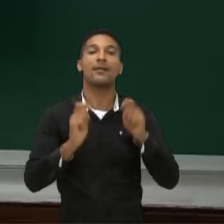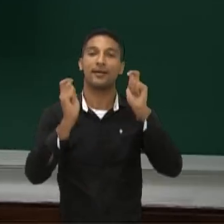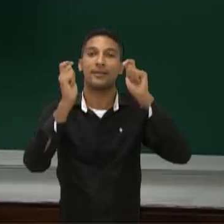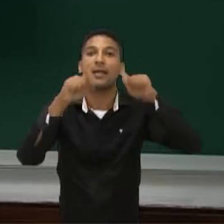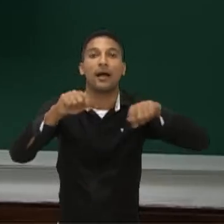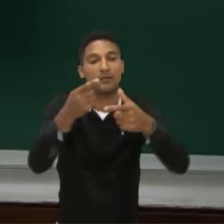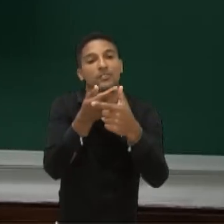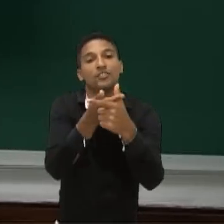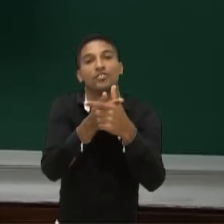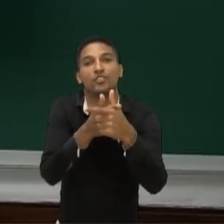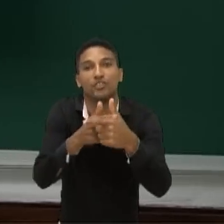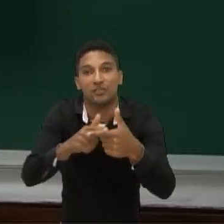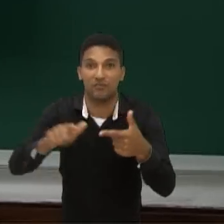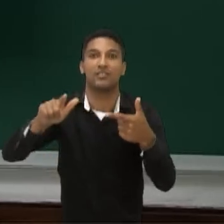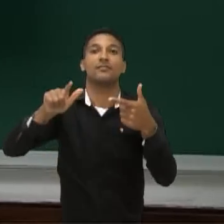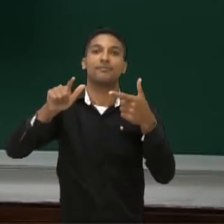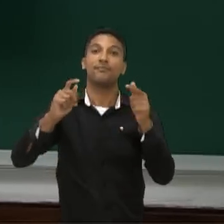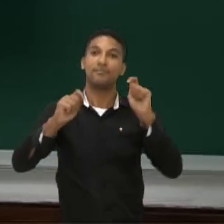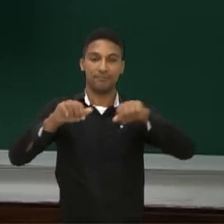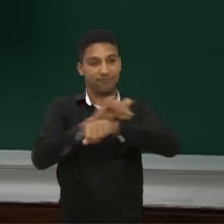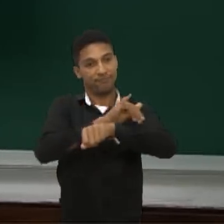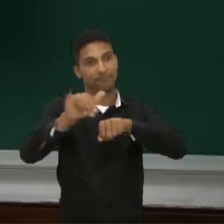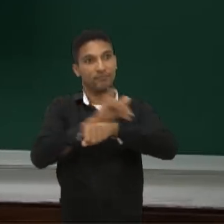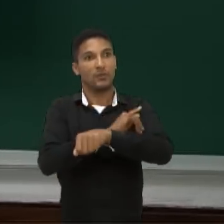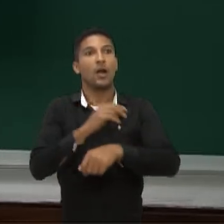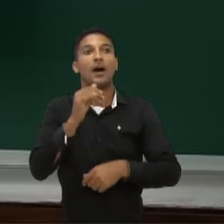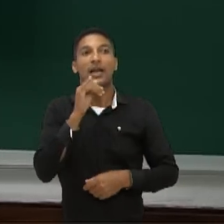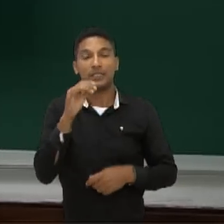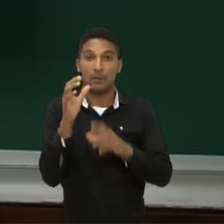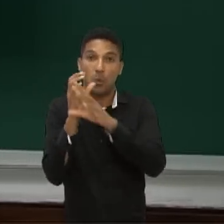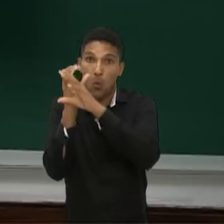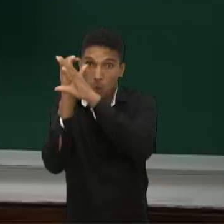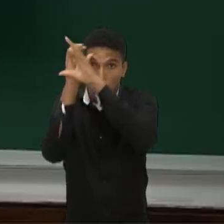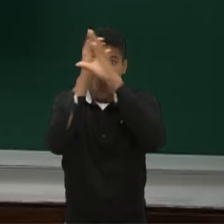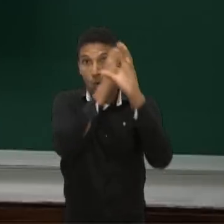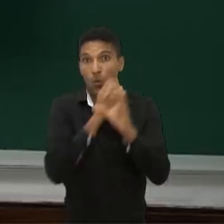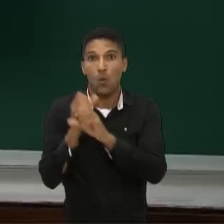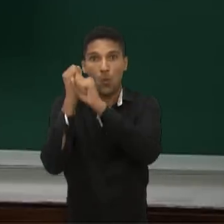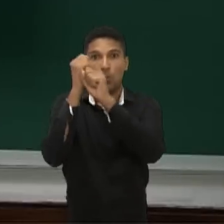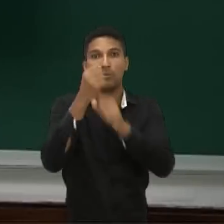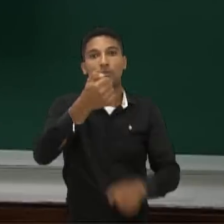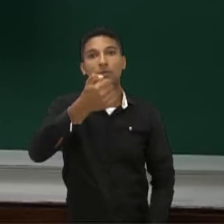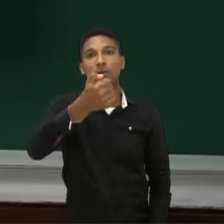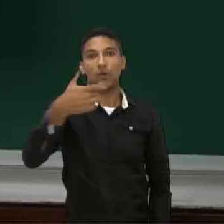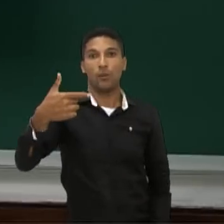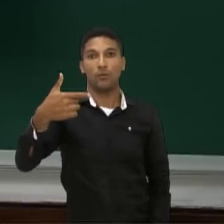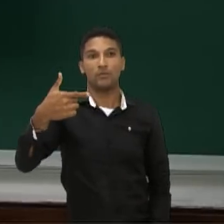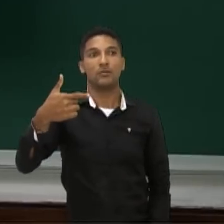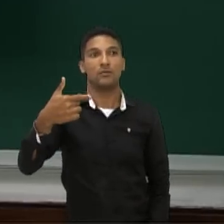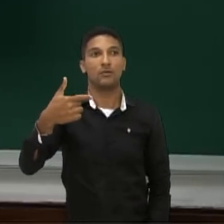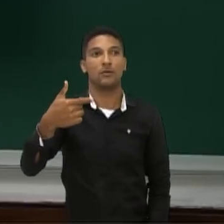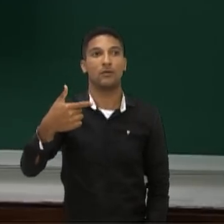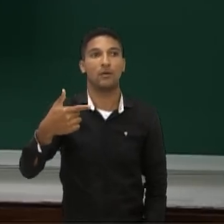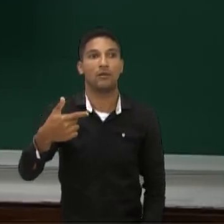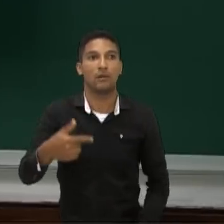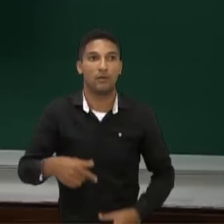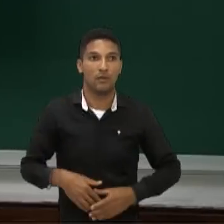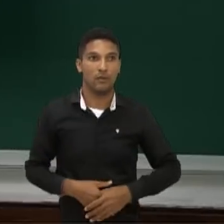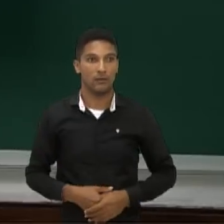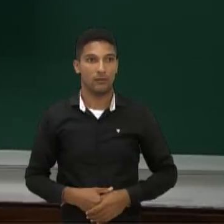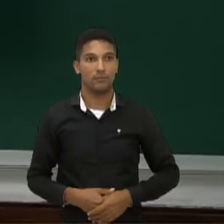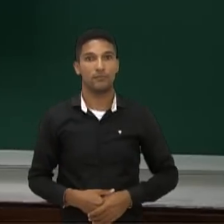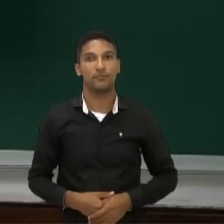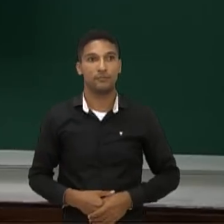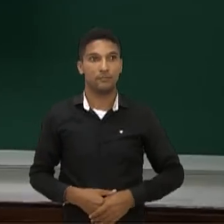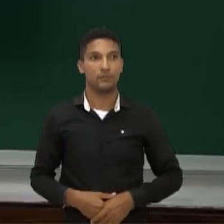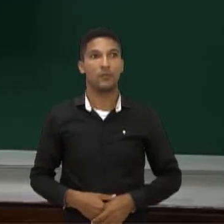o perímetro ele é 12, não é? Então, cada ladinho ali né? Quanto que mede? Eu sei que o perímetro é 12, eu tenho 3